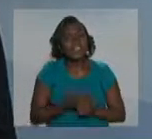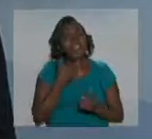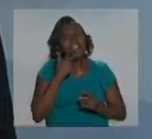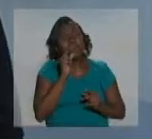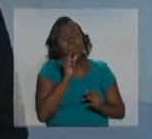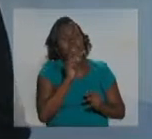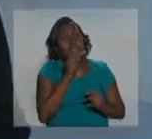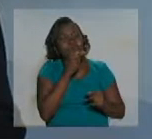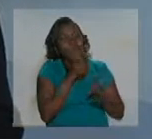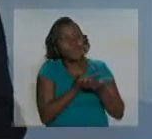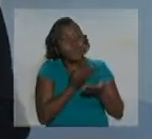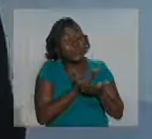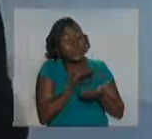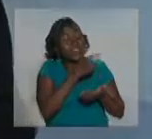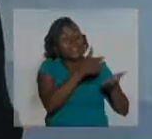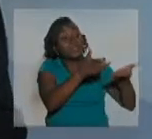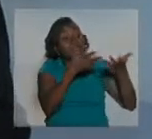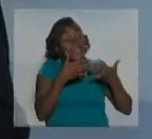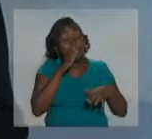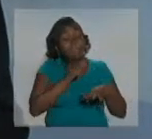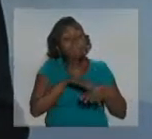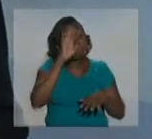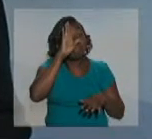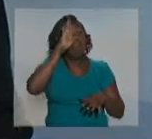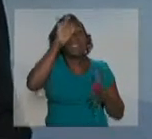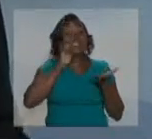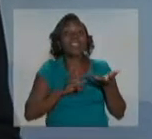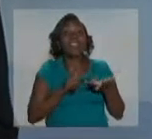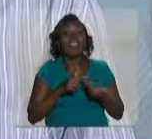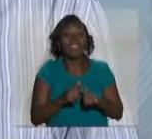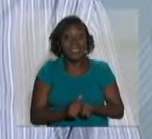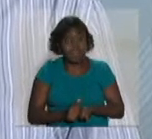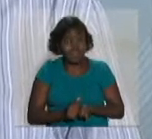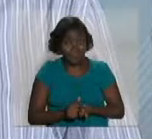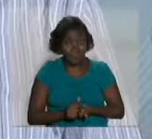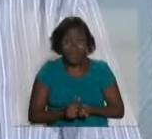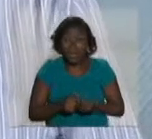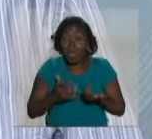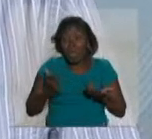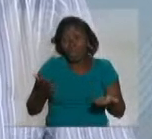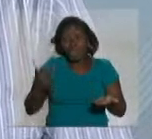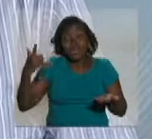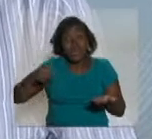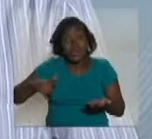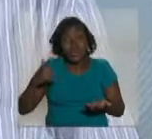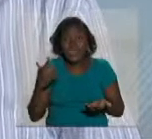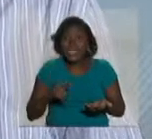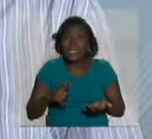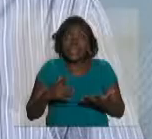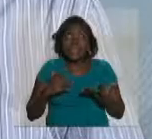queria que você destacasse os principais aspectos do estudo. Olha, não tem assim uma